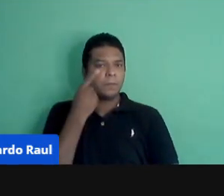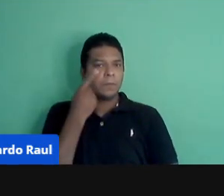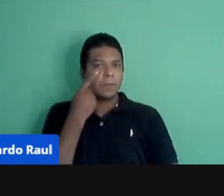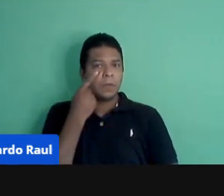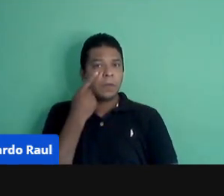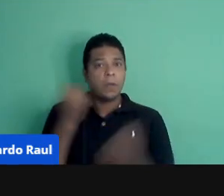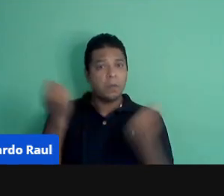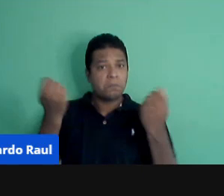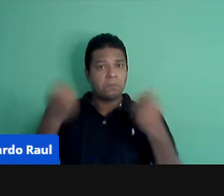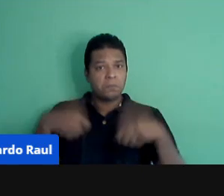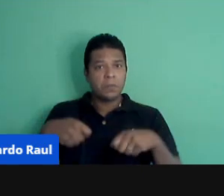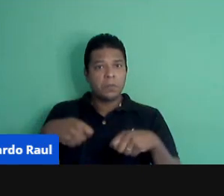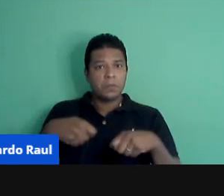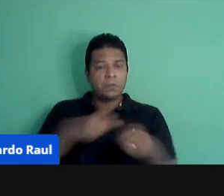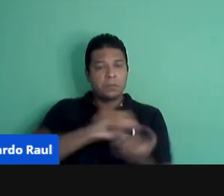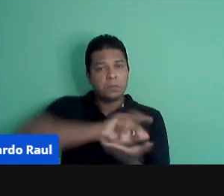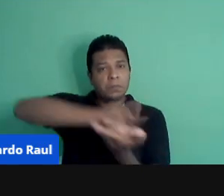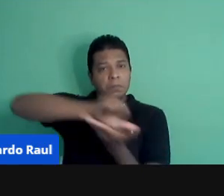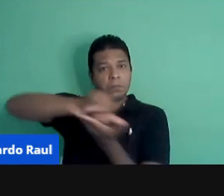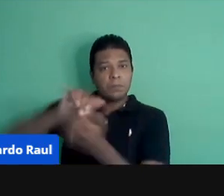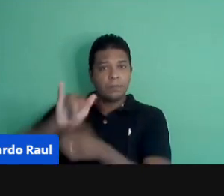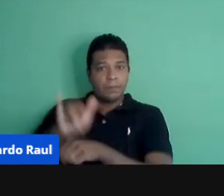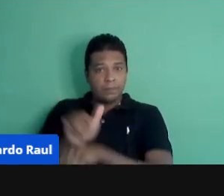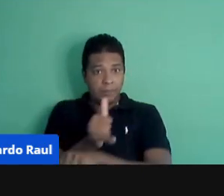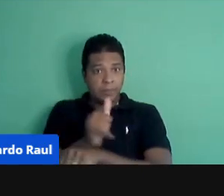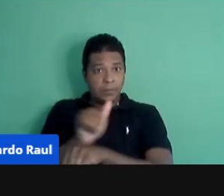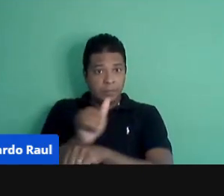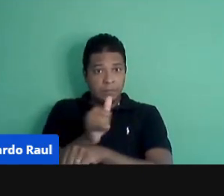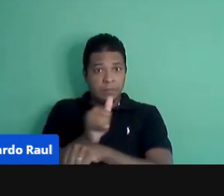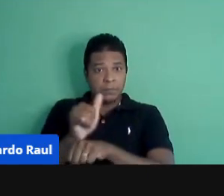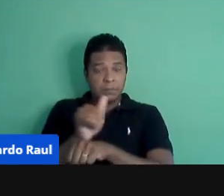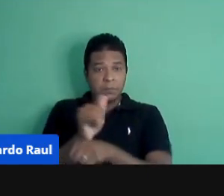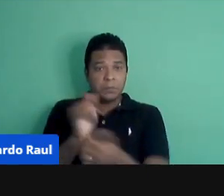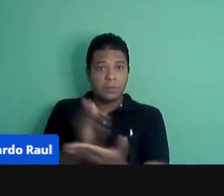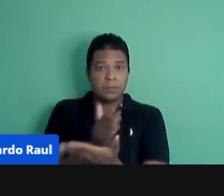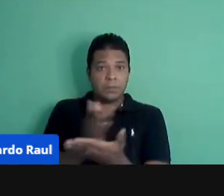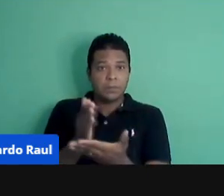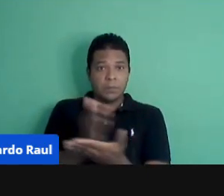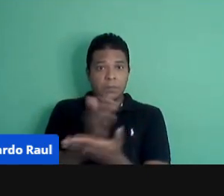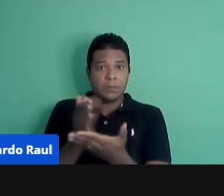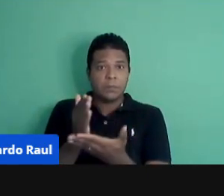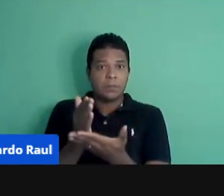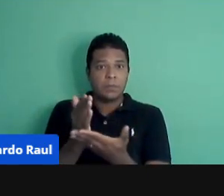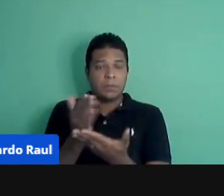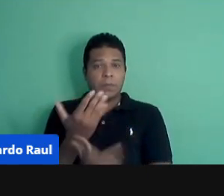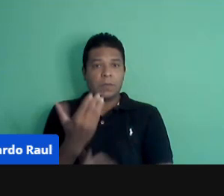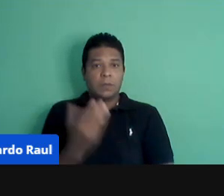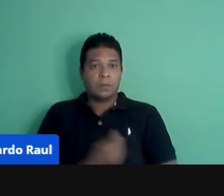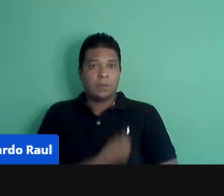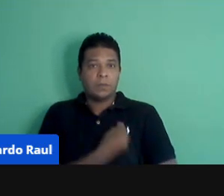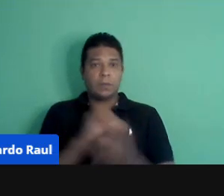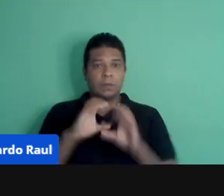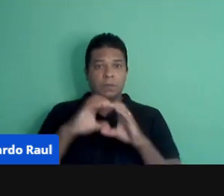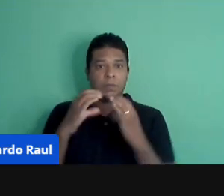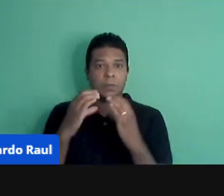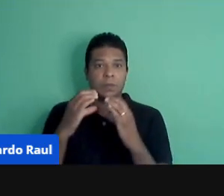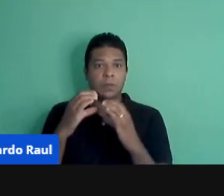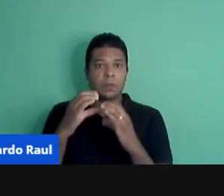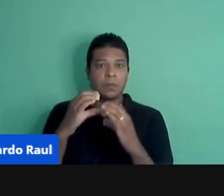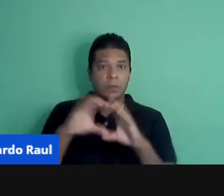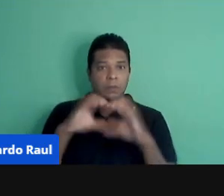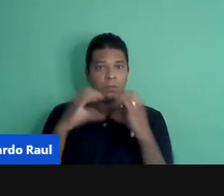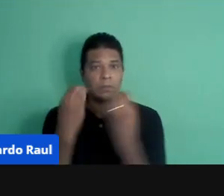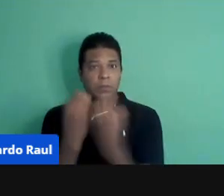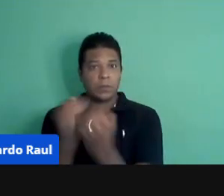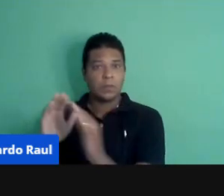você variar estratégias. É claro que isso depende muito da realidade da comunidade escolar, né,